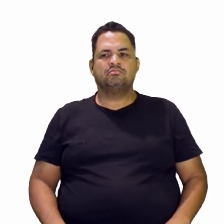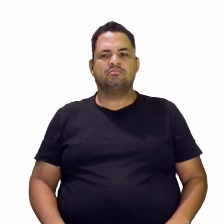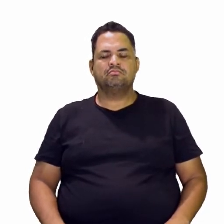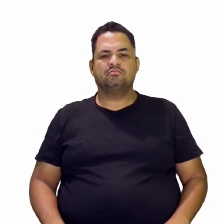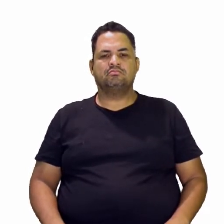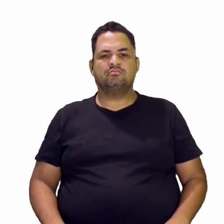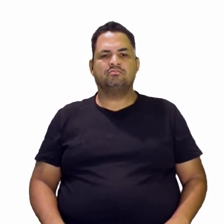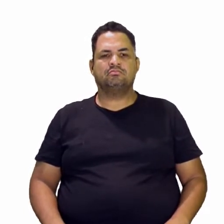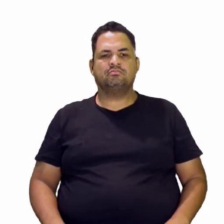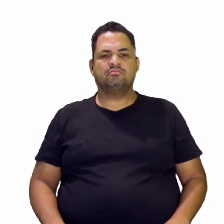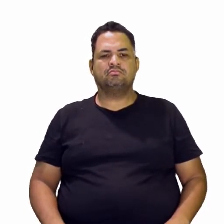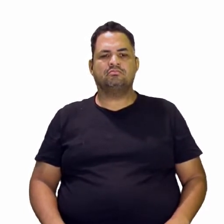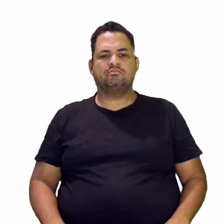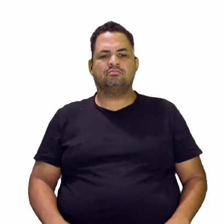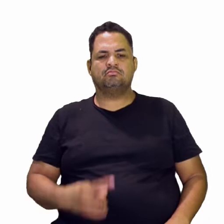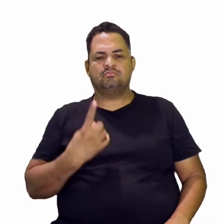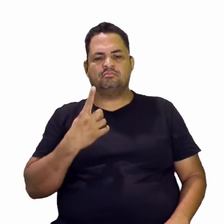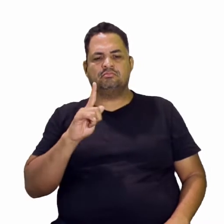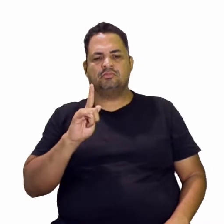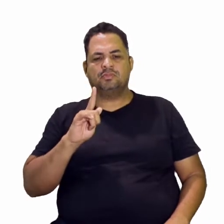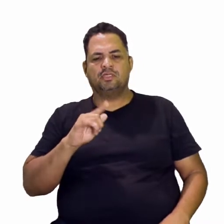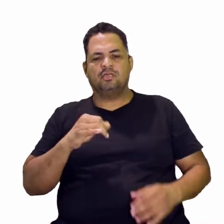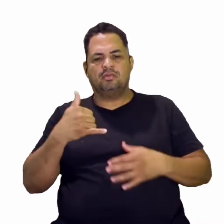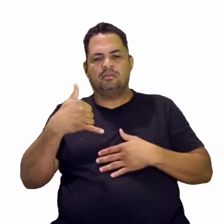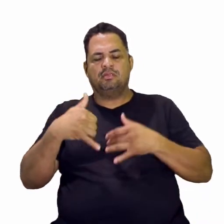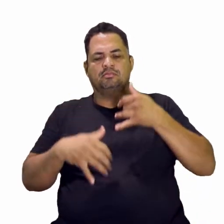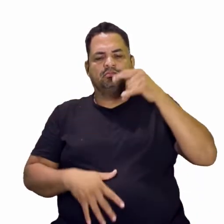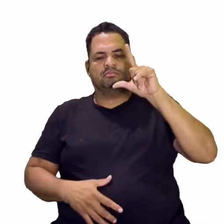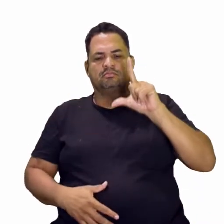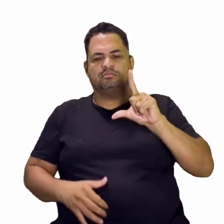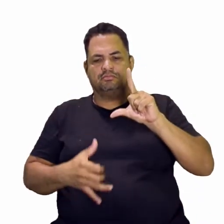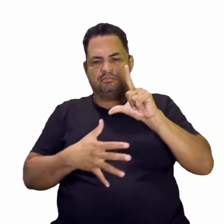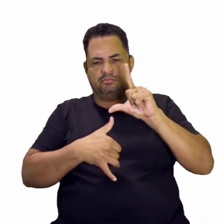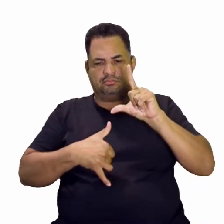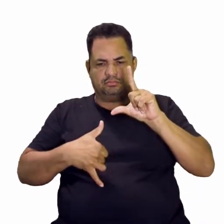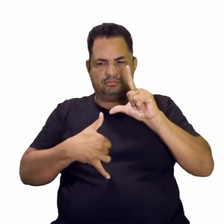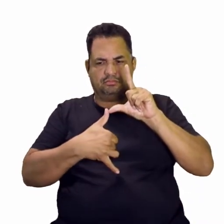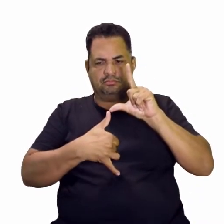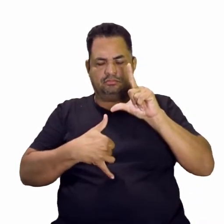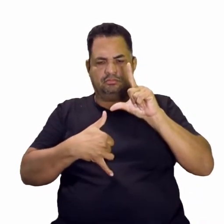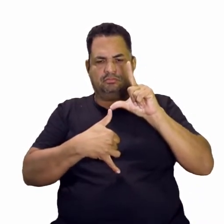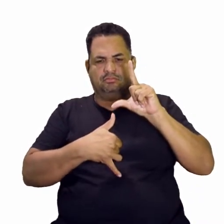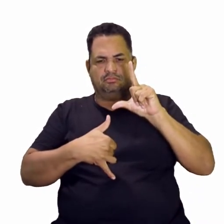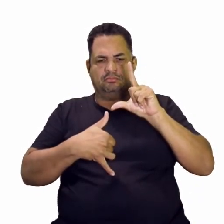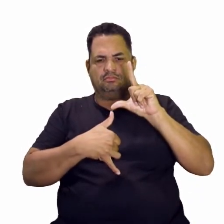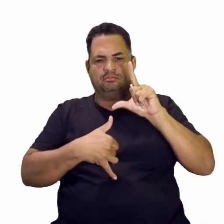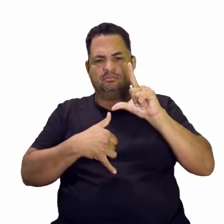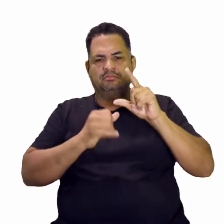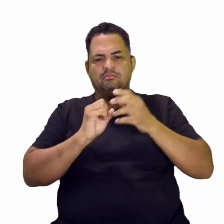ideia aqui, ó. 1 grama de lipídio, 1 grama de lipídio, de gordura,